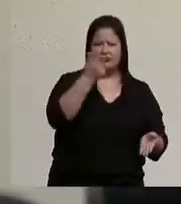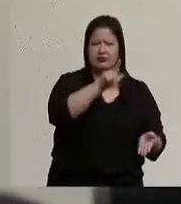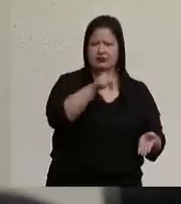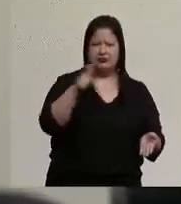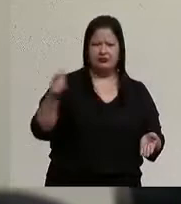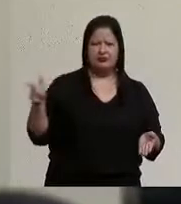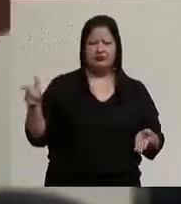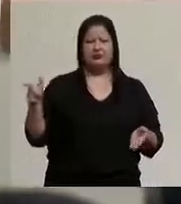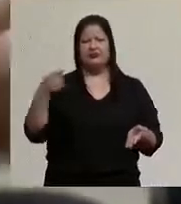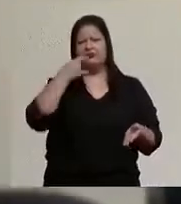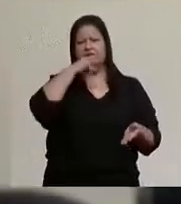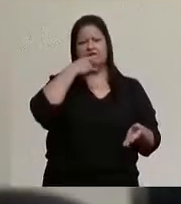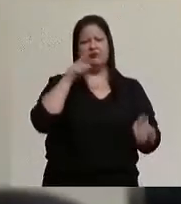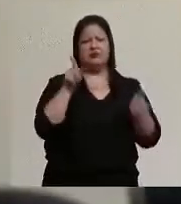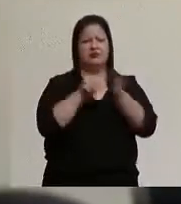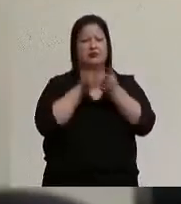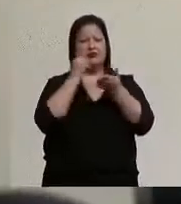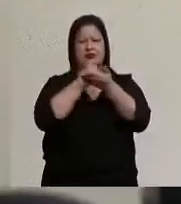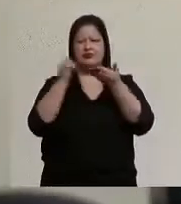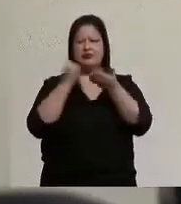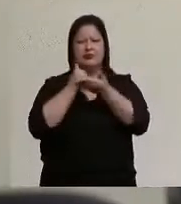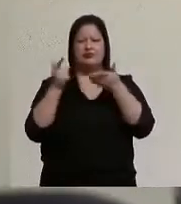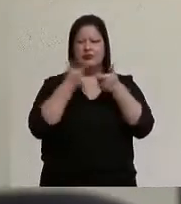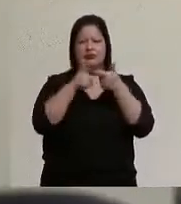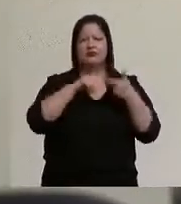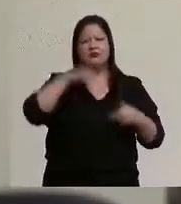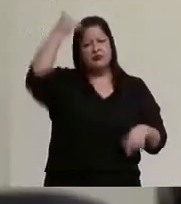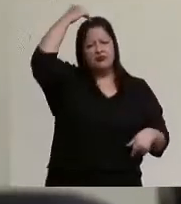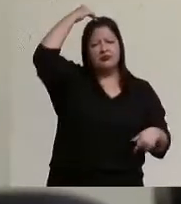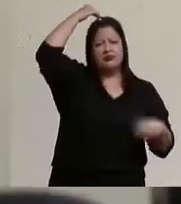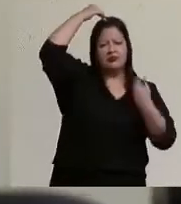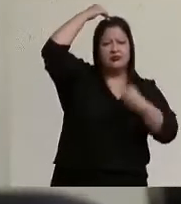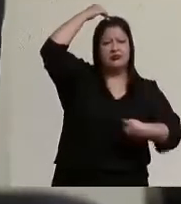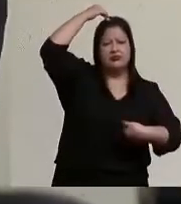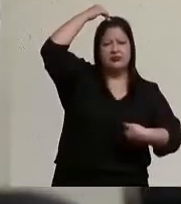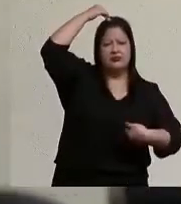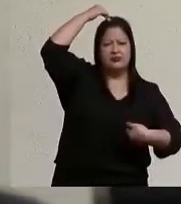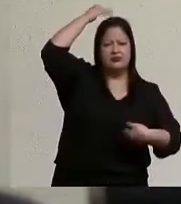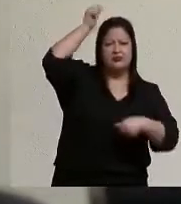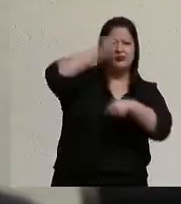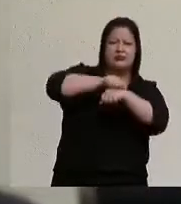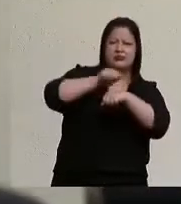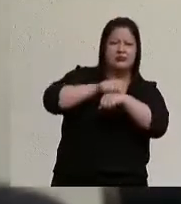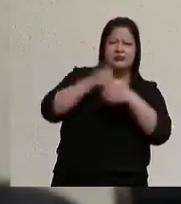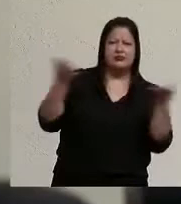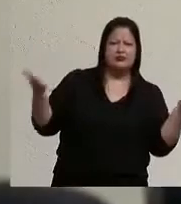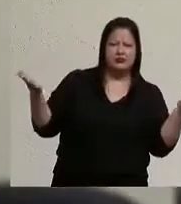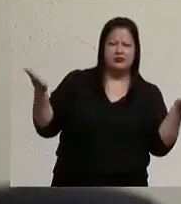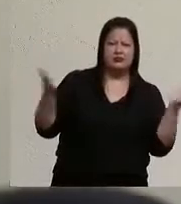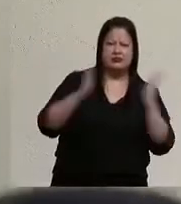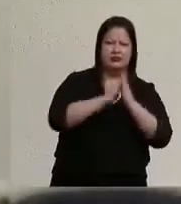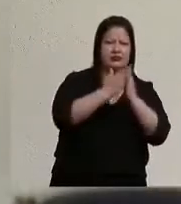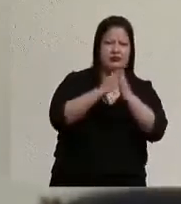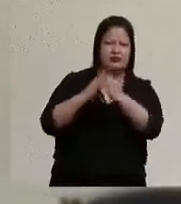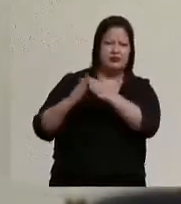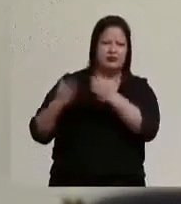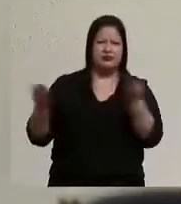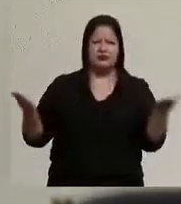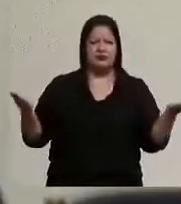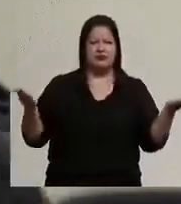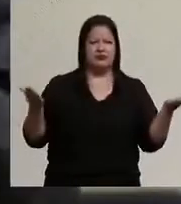meu pai tem problema com álcool o meu irmão tinha problema com droga eu tenho culpa do quê eu sou pobre pô mas é da comunidade